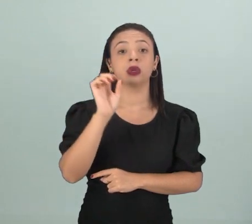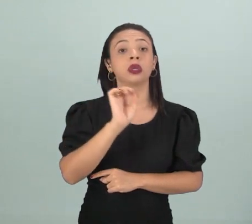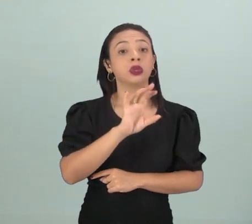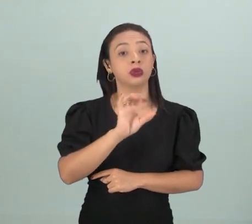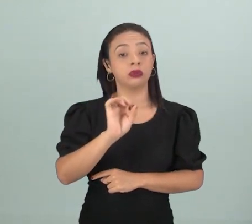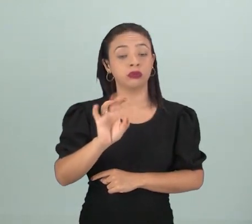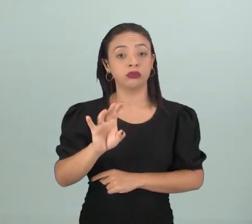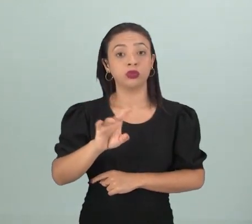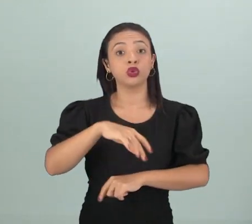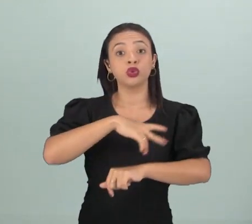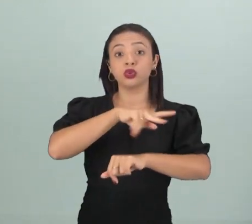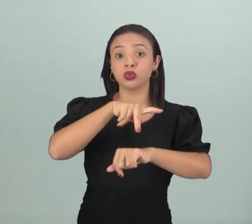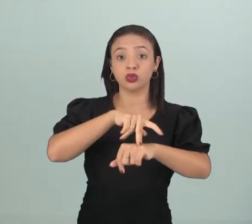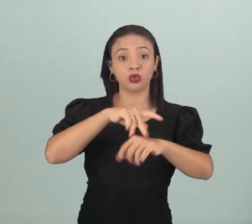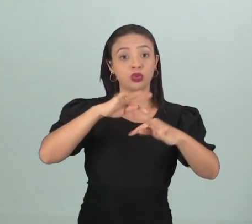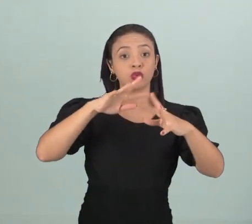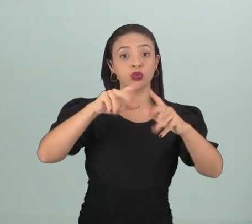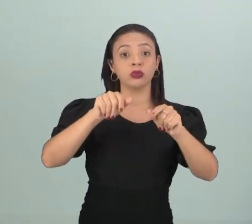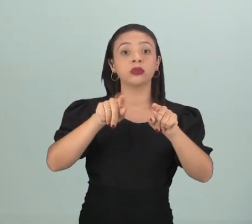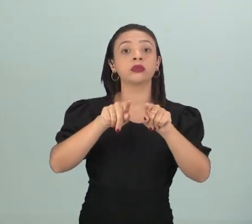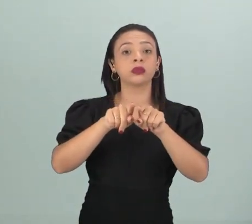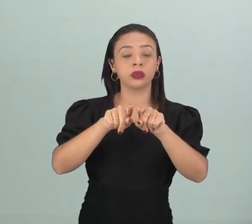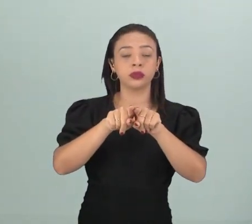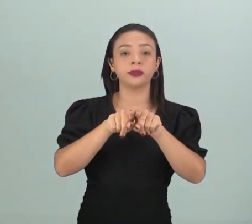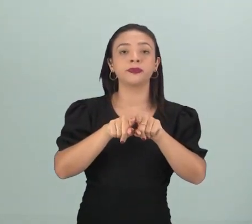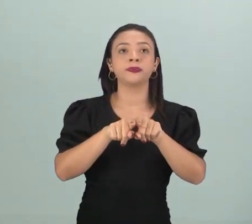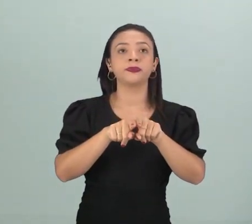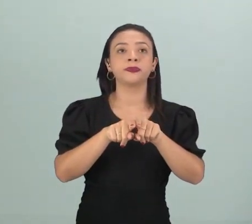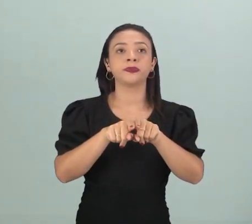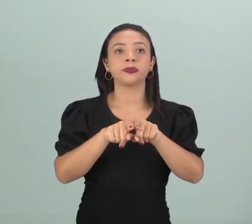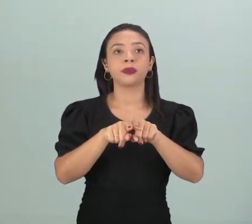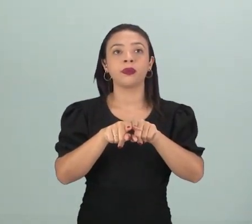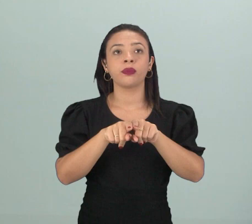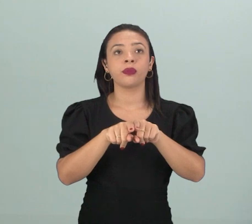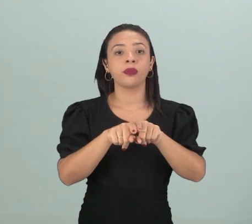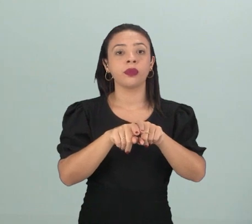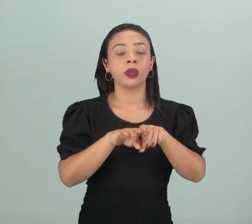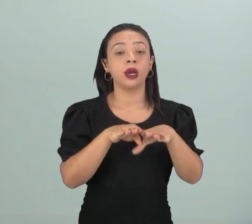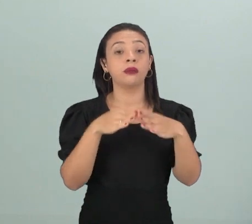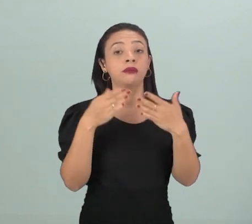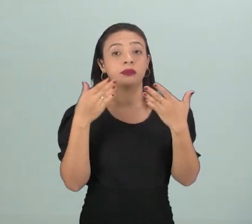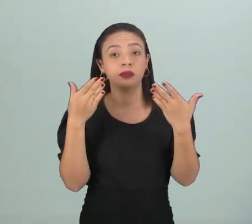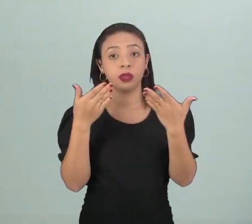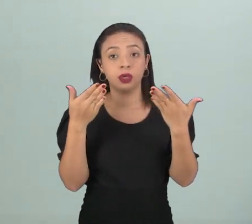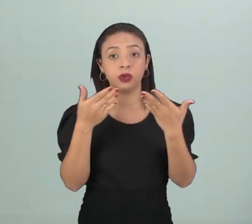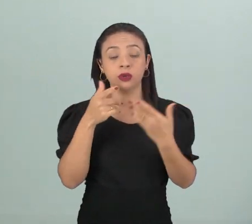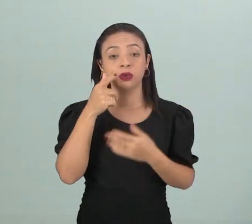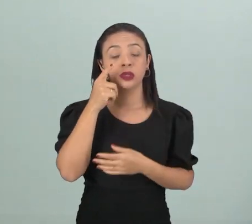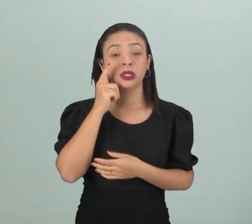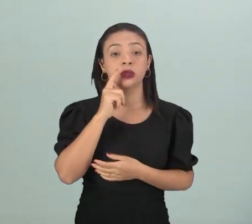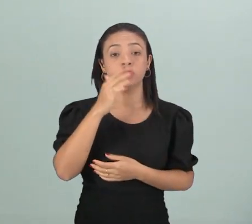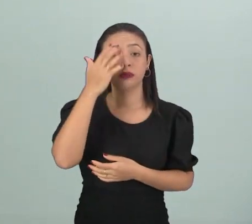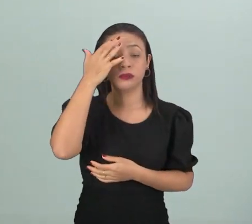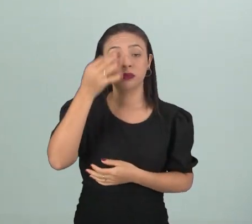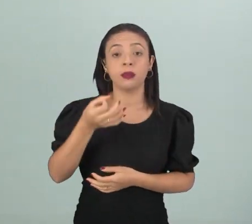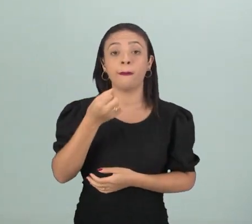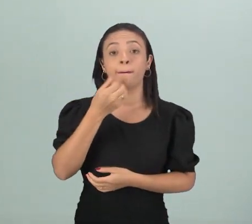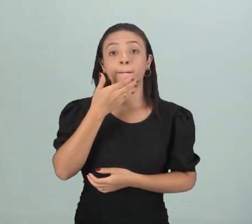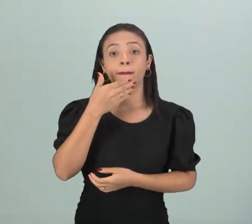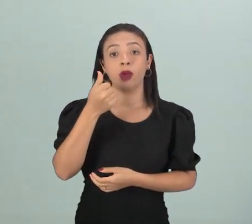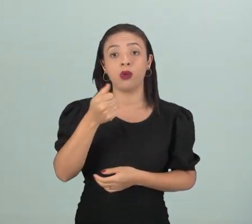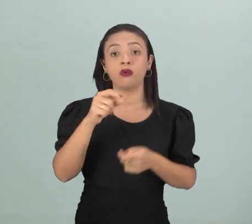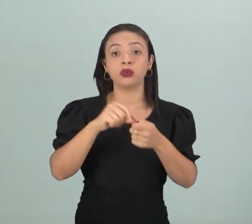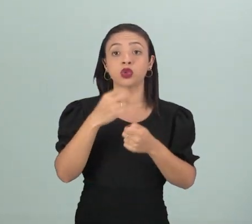para a história desses países, mas para a nossa história contemporânea como geral. Então, para a gente tentar melhor entender o conteúdo, vamos fazer duas